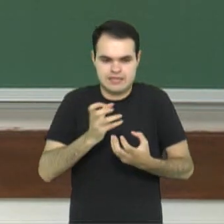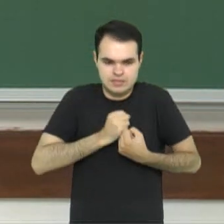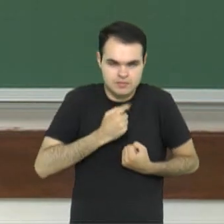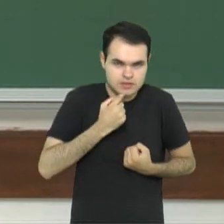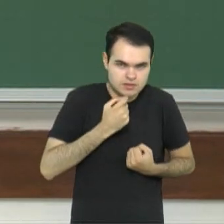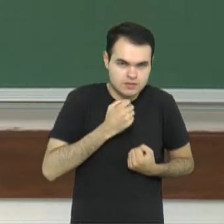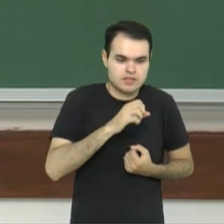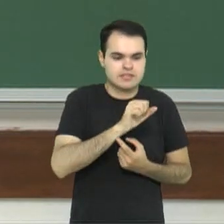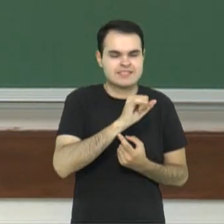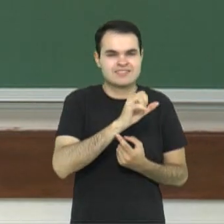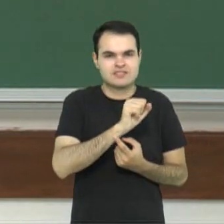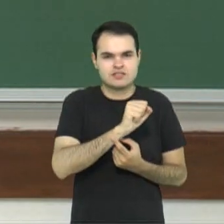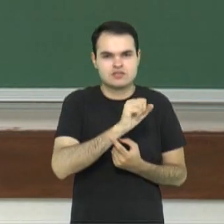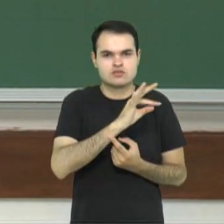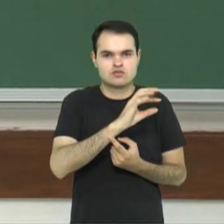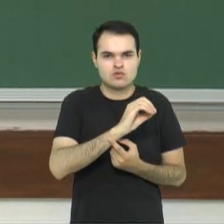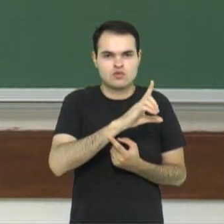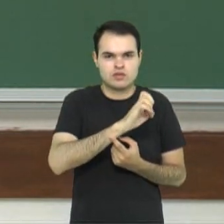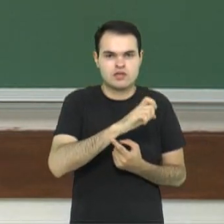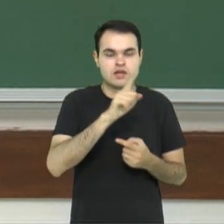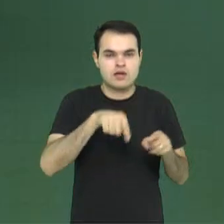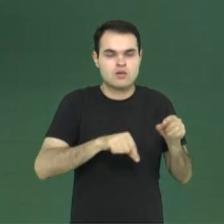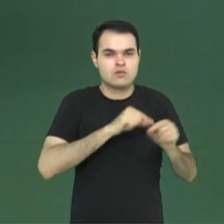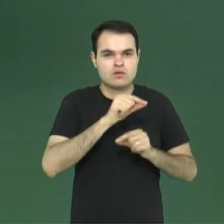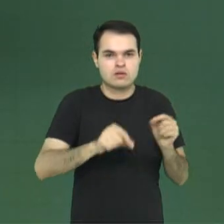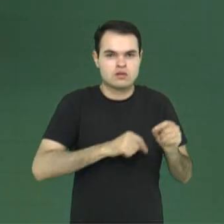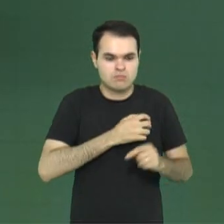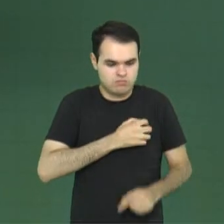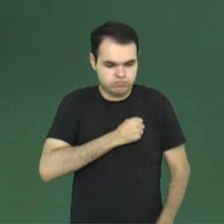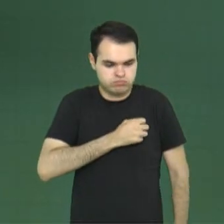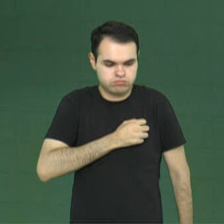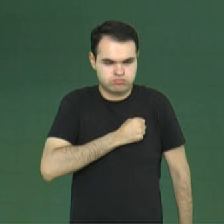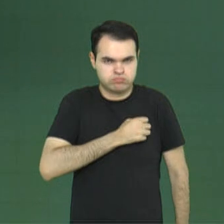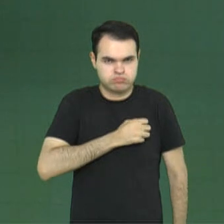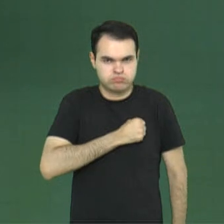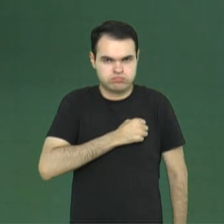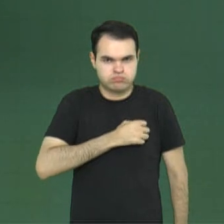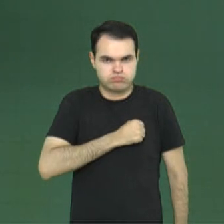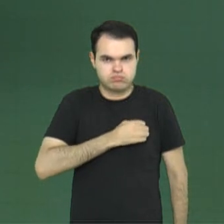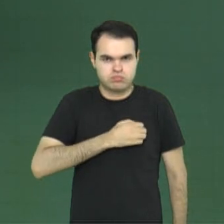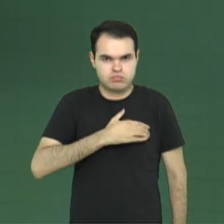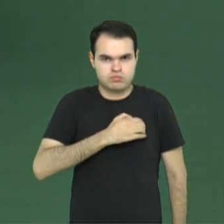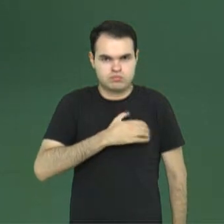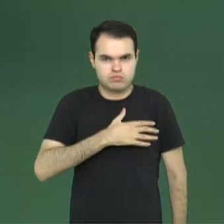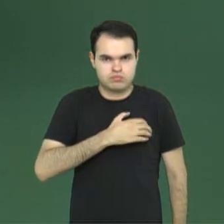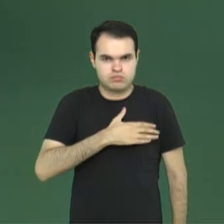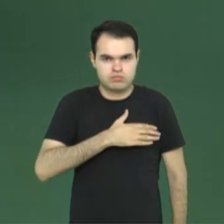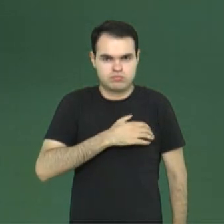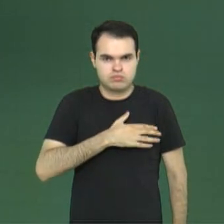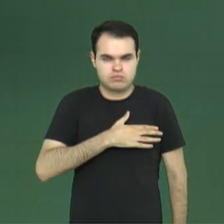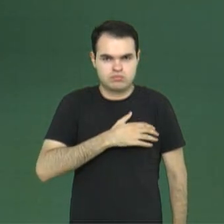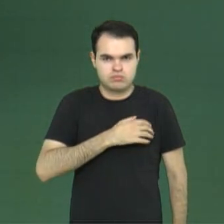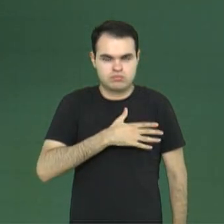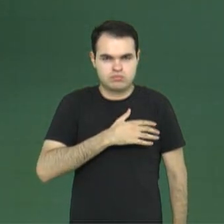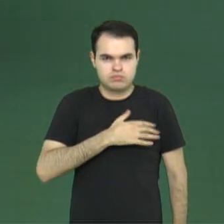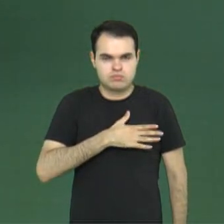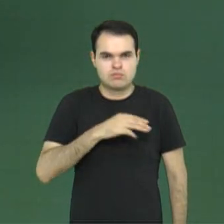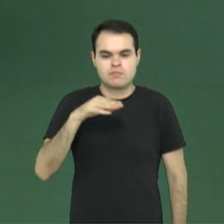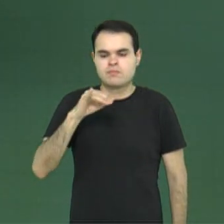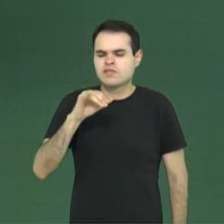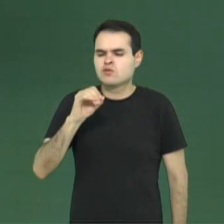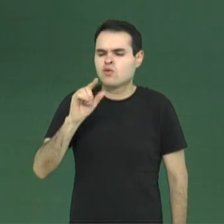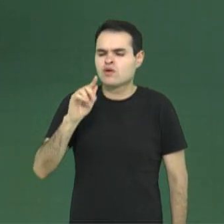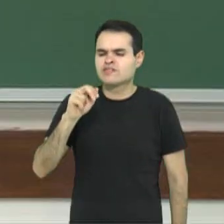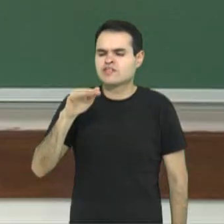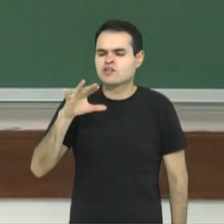movimento de sístole é quando ele vai fazer o bombeamento desse sangue aí, tá? E os batimentos, eles são miogênicos. Professor, o